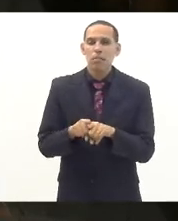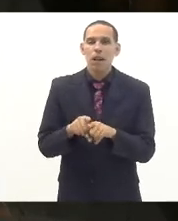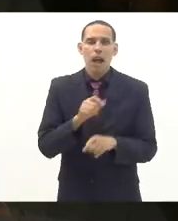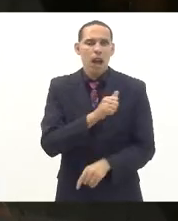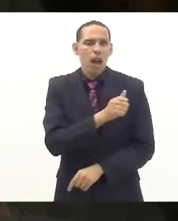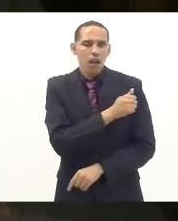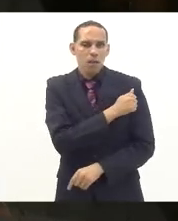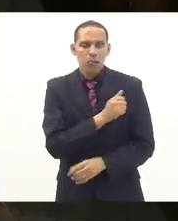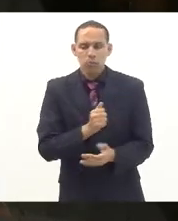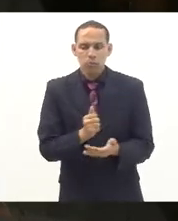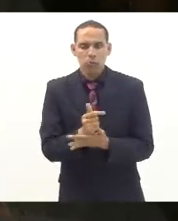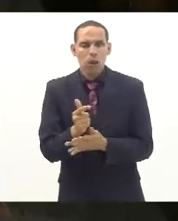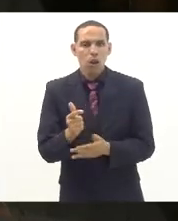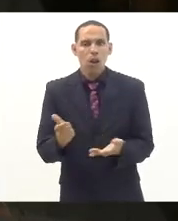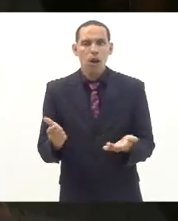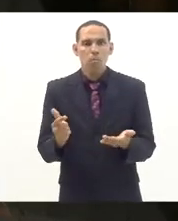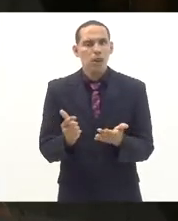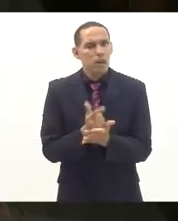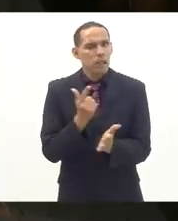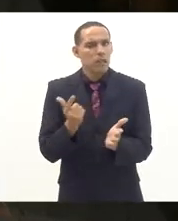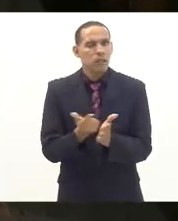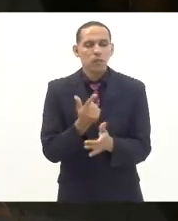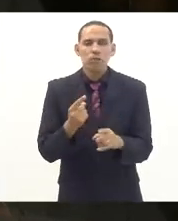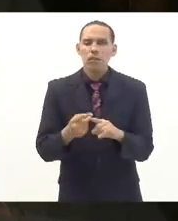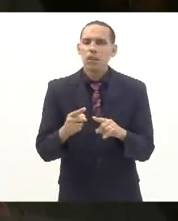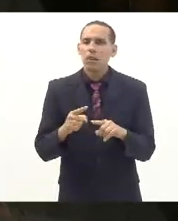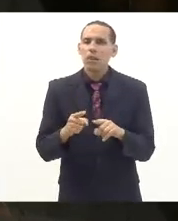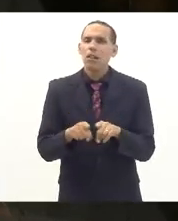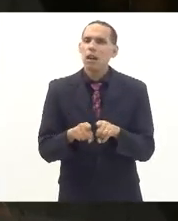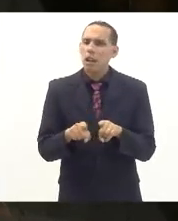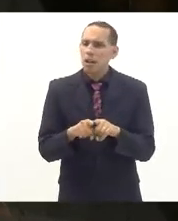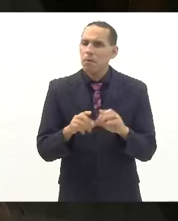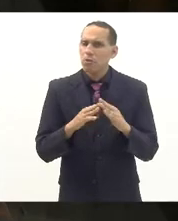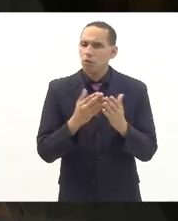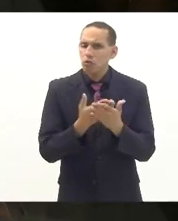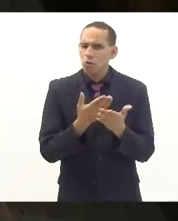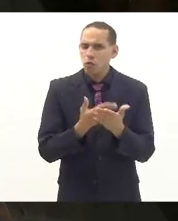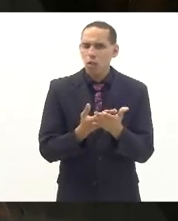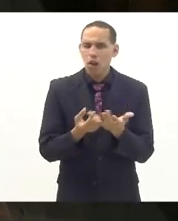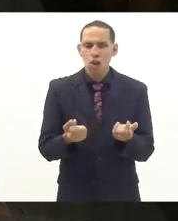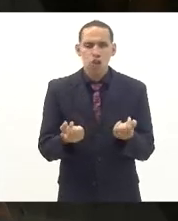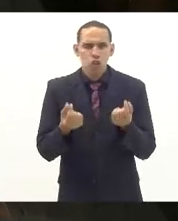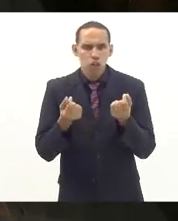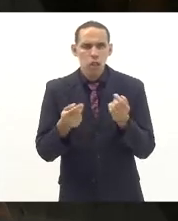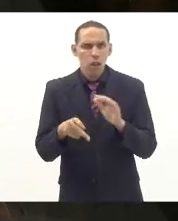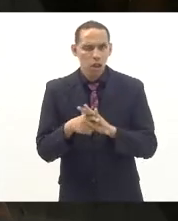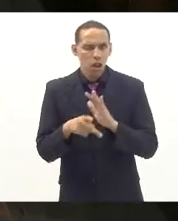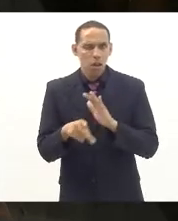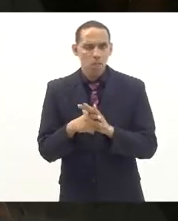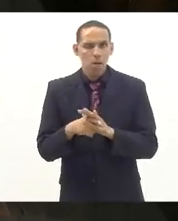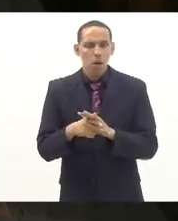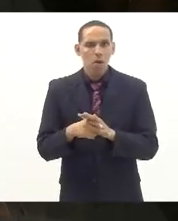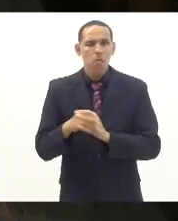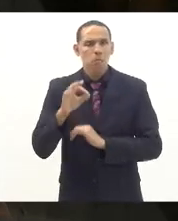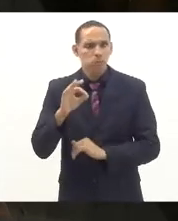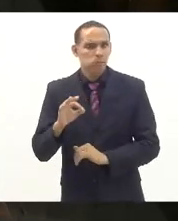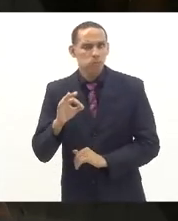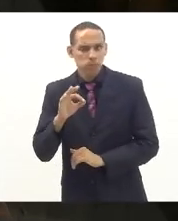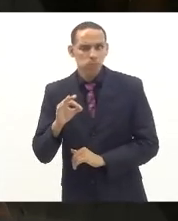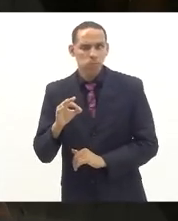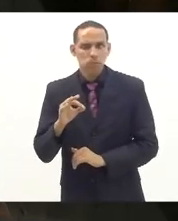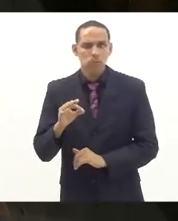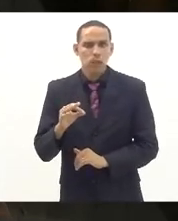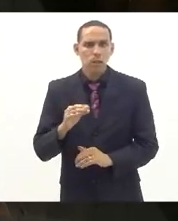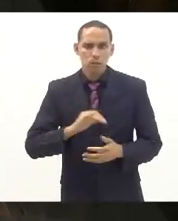para aquisição de livros daí as escolas inclusive obrigadas a usar recursos de suas cotas de custeio